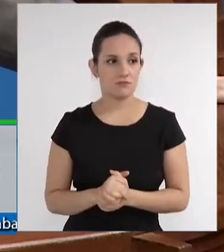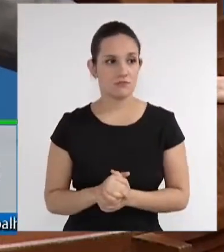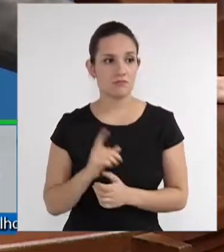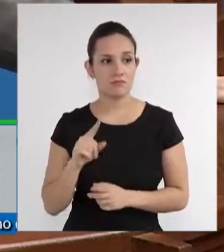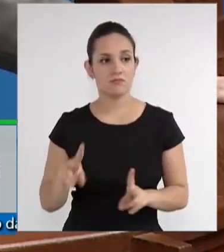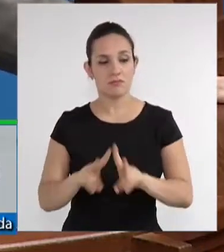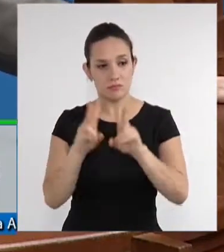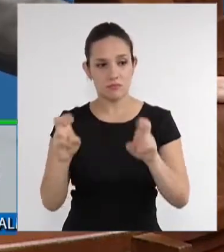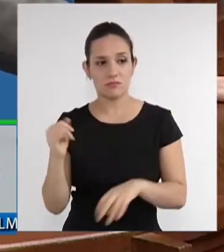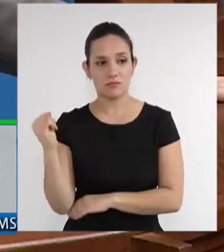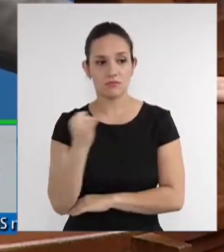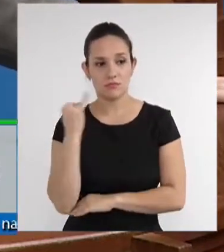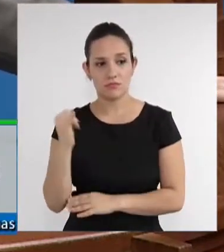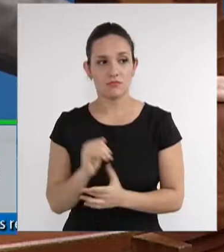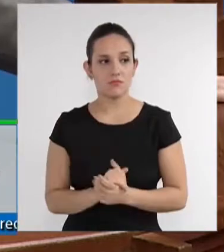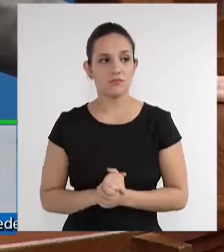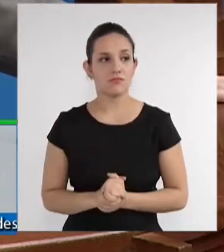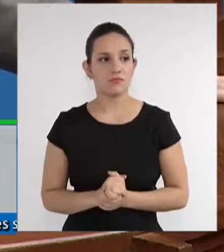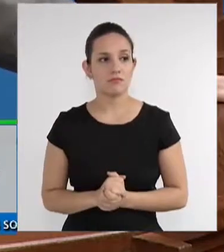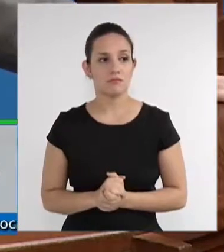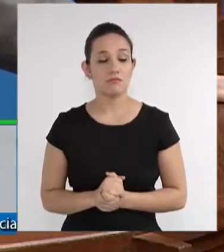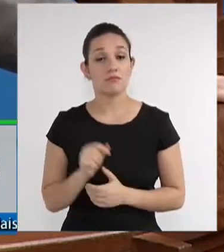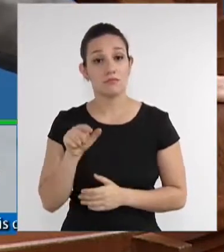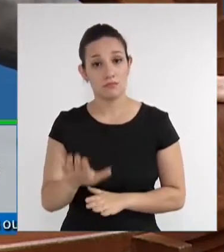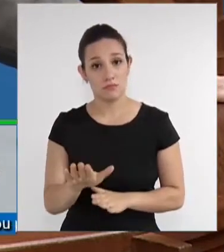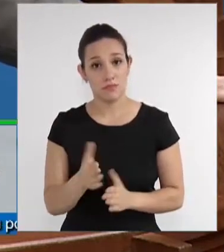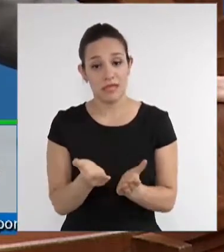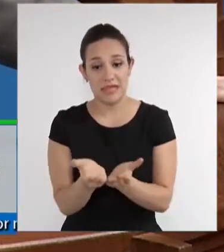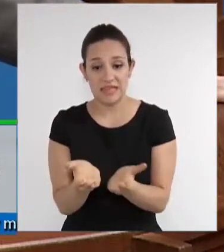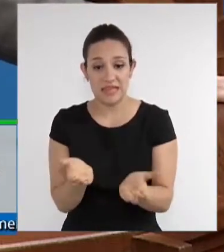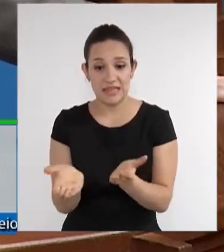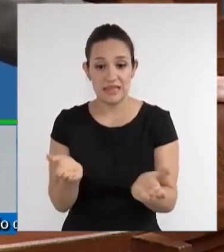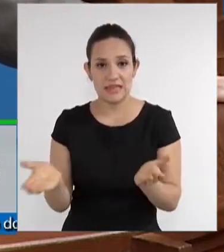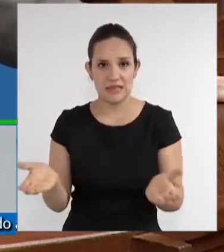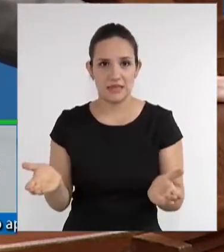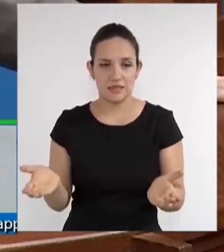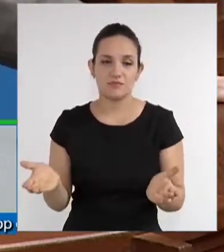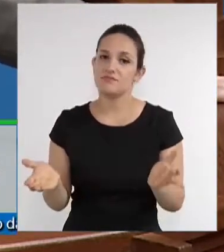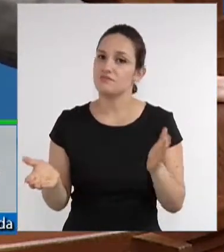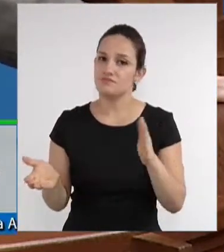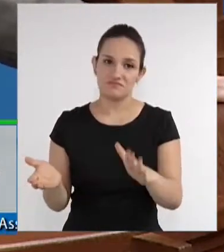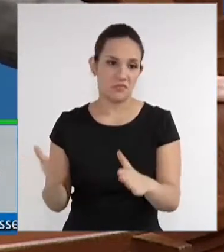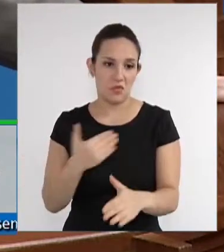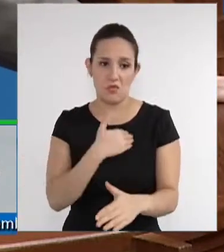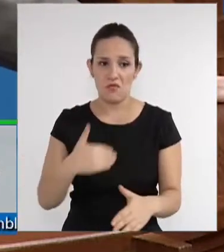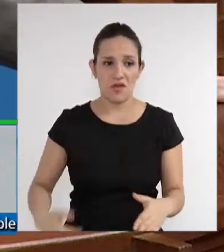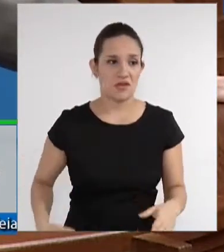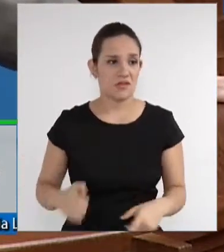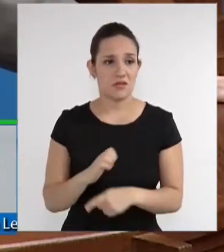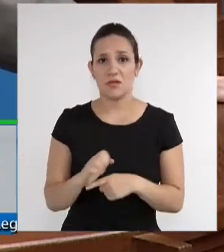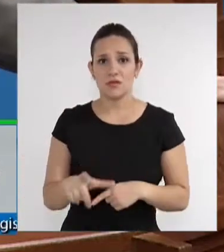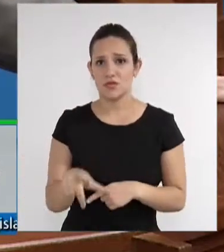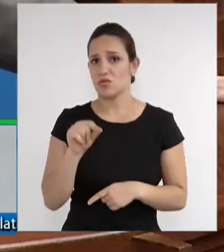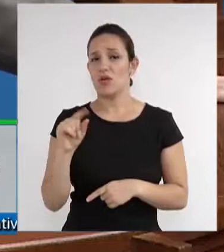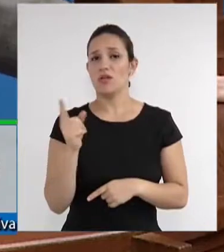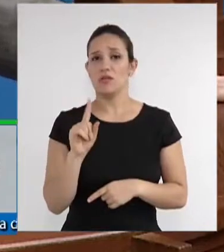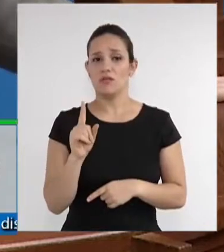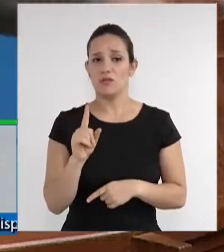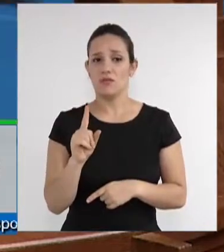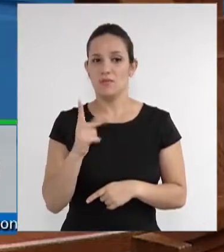muito importante. Na verdade, na licitação, o poder público ele não escolhe, ele é